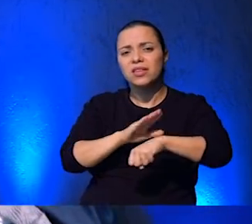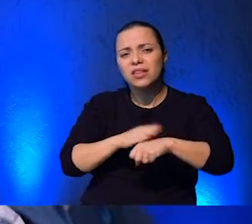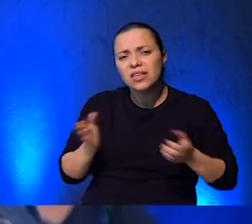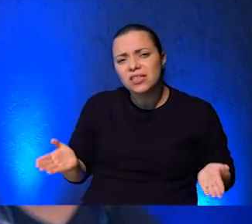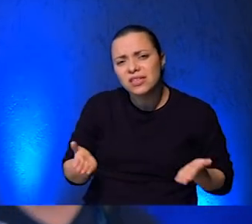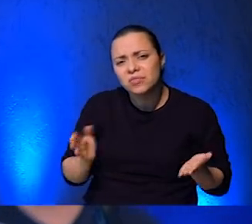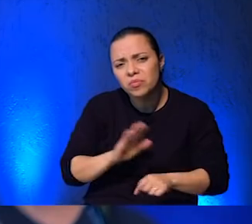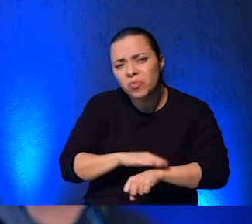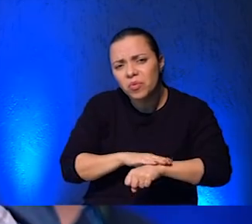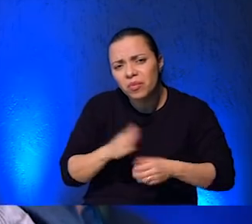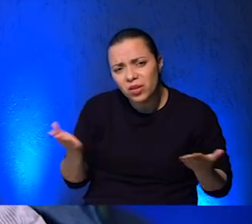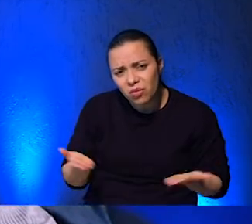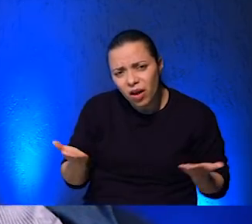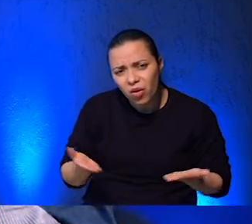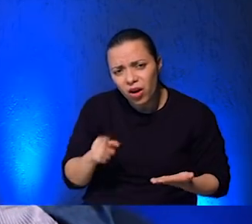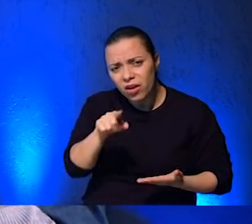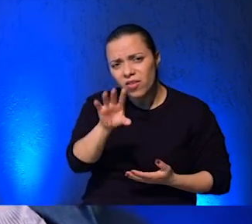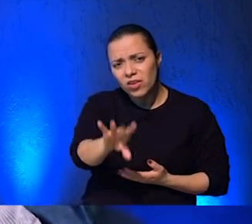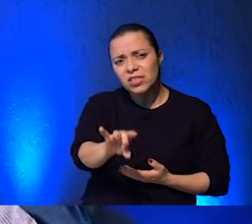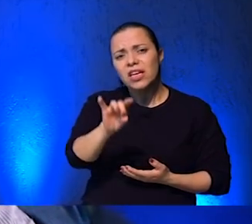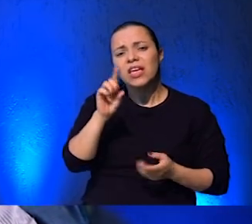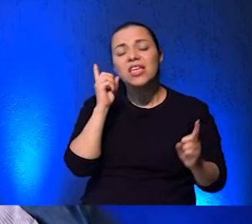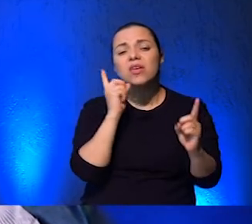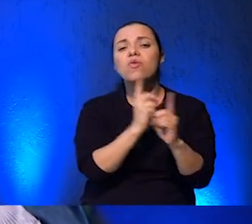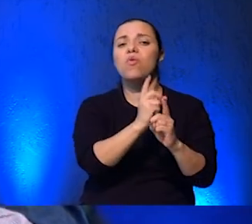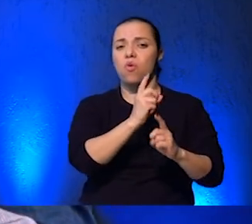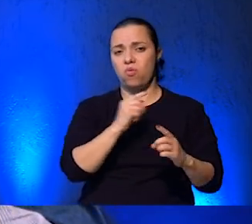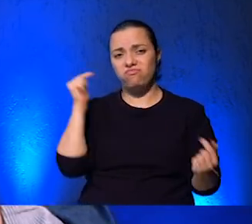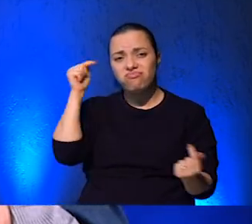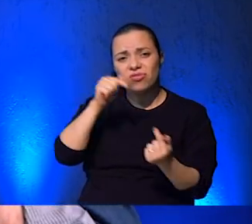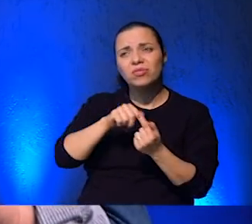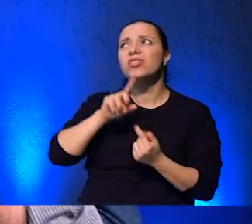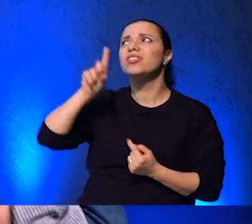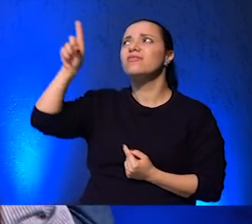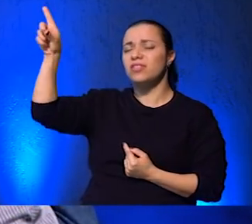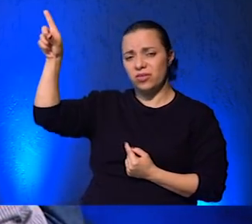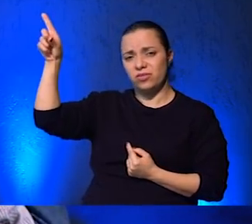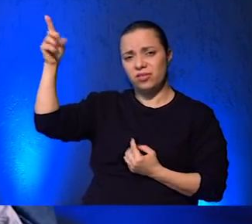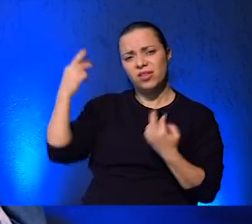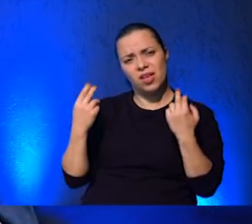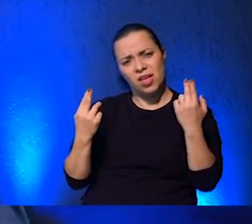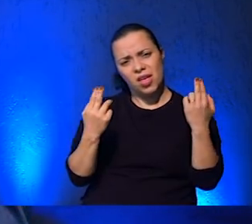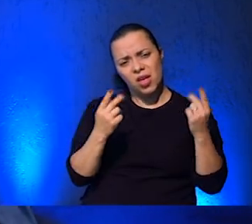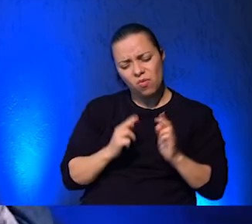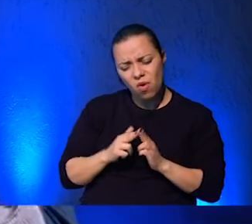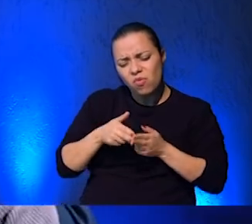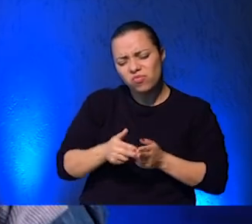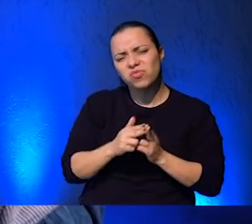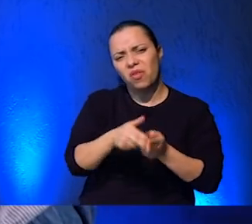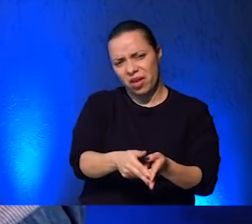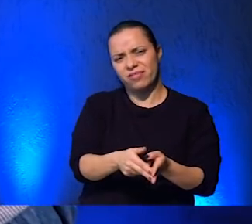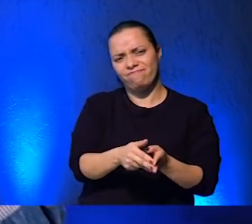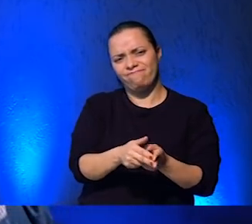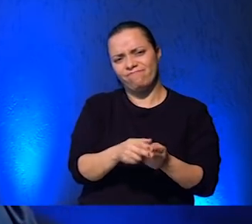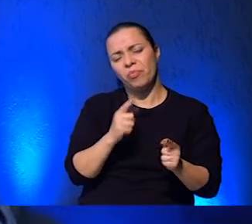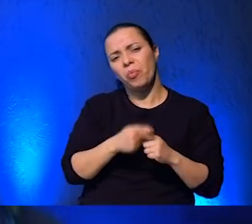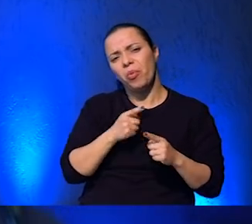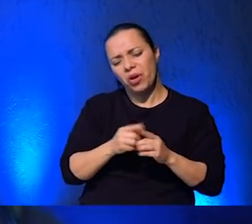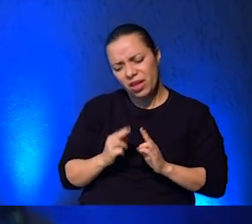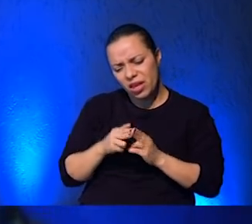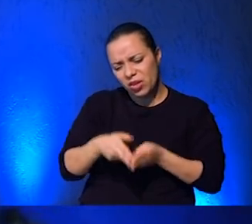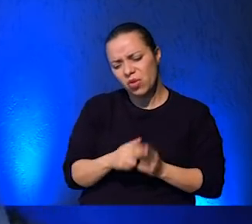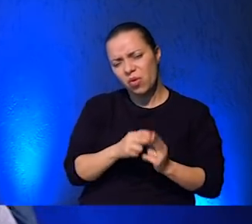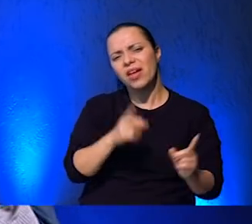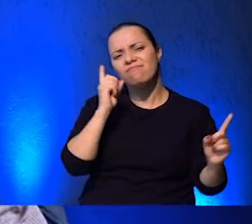não é achou graça porque ele pegou aquela situação horrível onde todo mundo tava corrompido e onde todo mundo